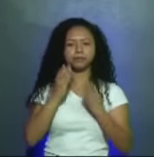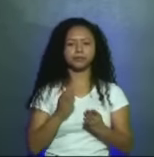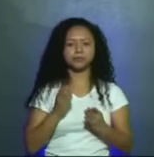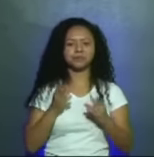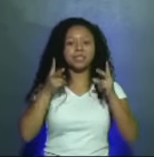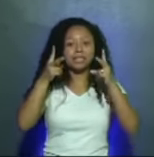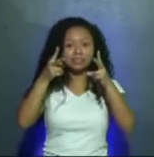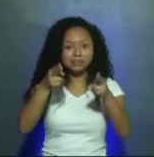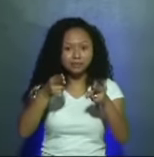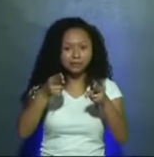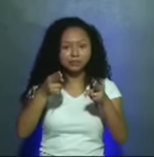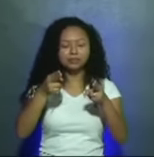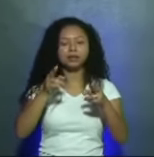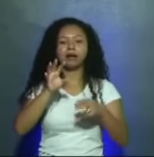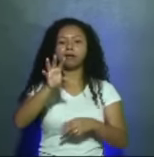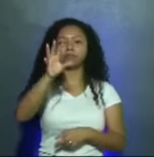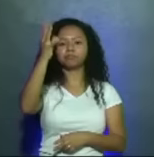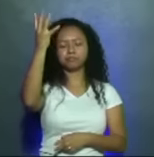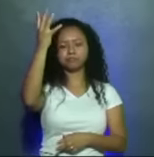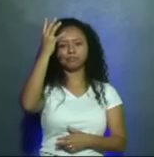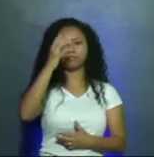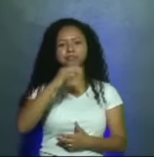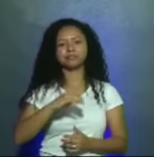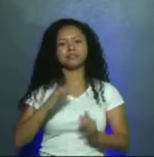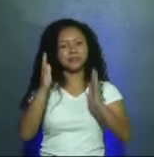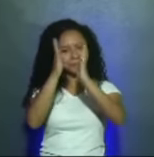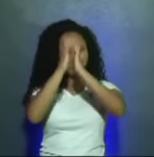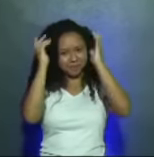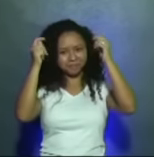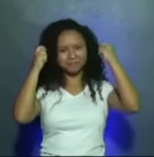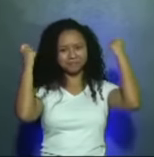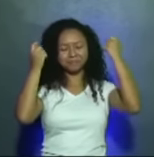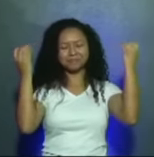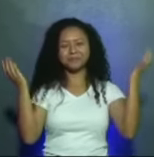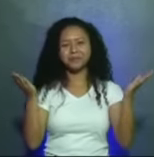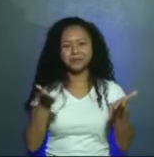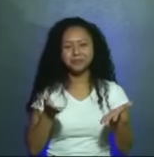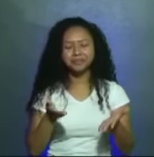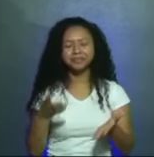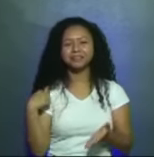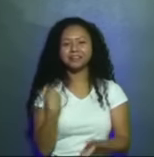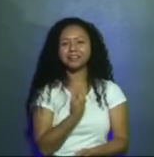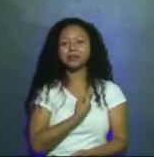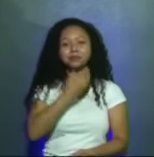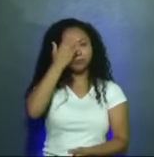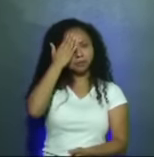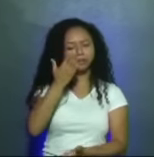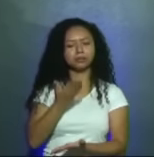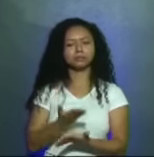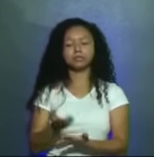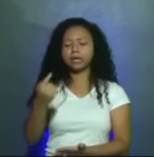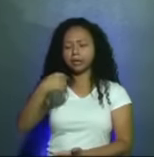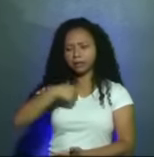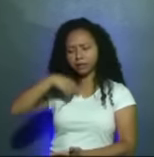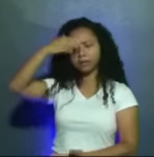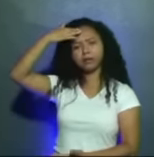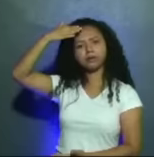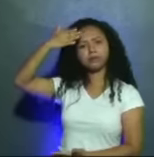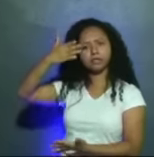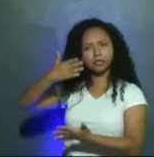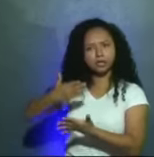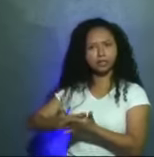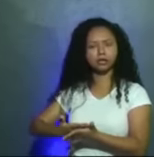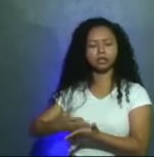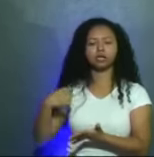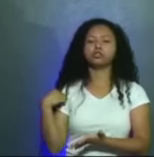assim lhe sucederá. Aleluia. Hoje nós cremos. Eu creio. Eu já creio. A gente vem